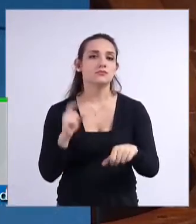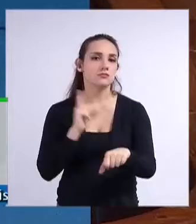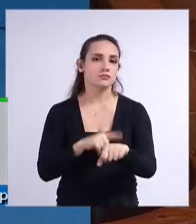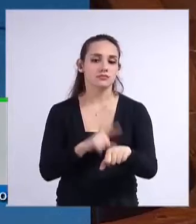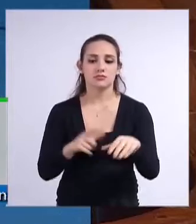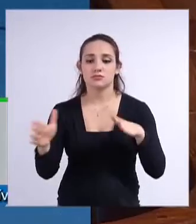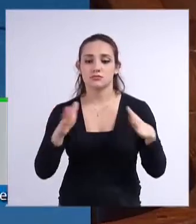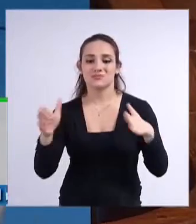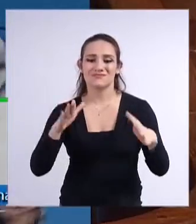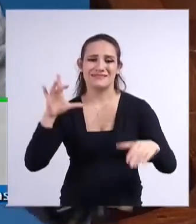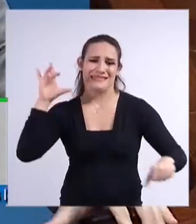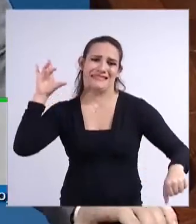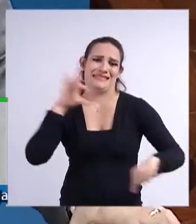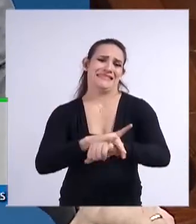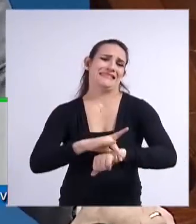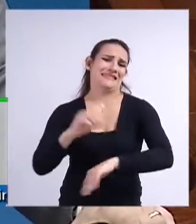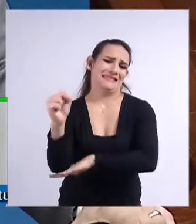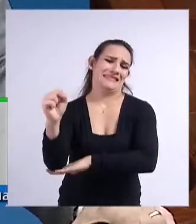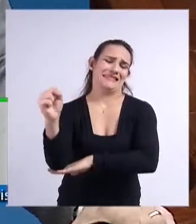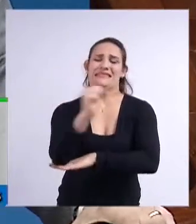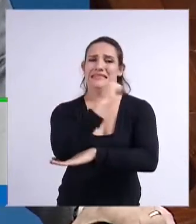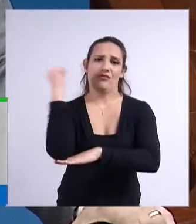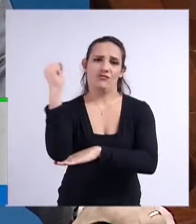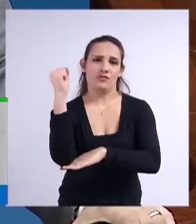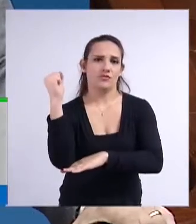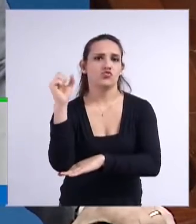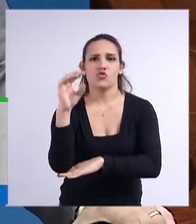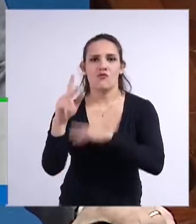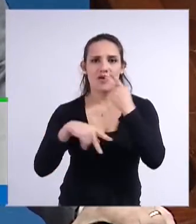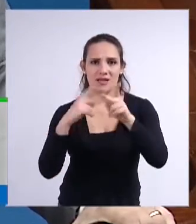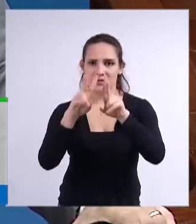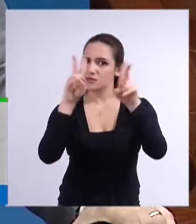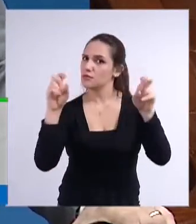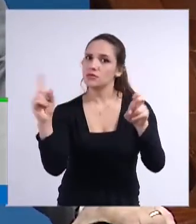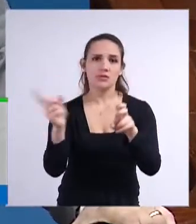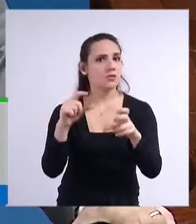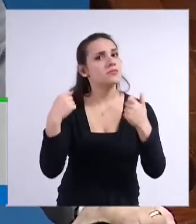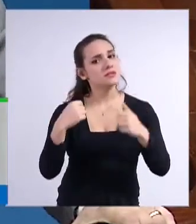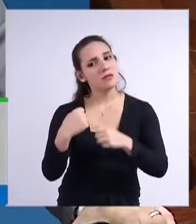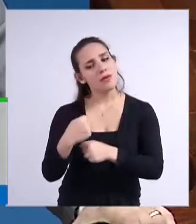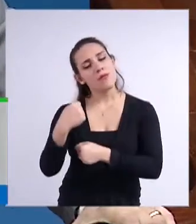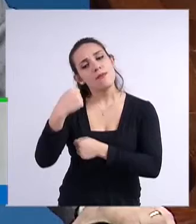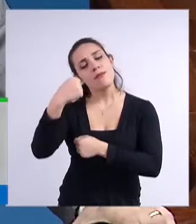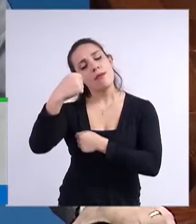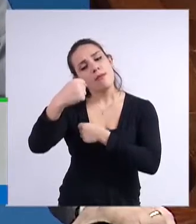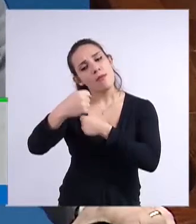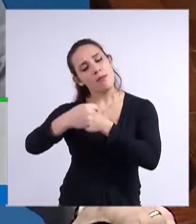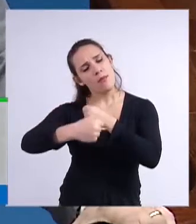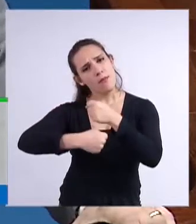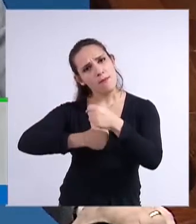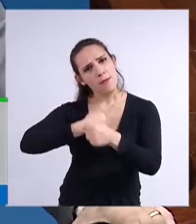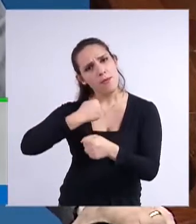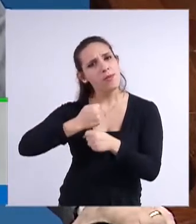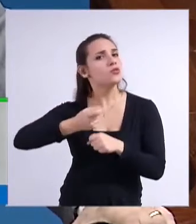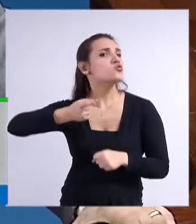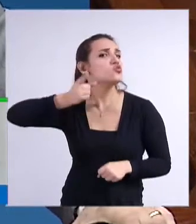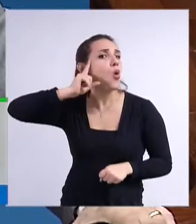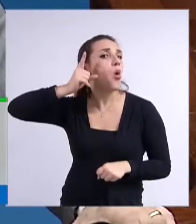momento crítico como nós estamos vivendo, mas é um controle